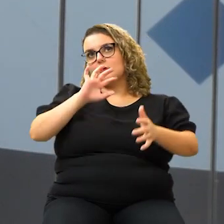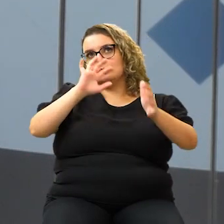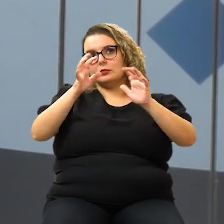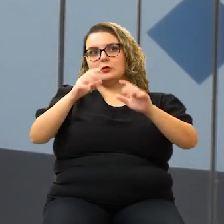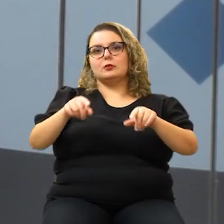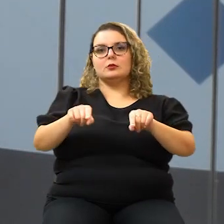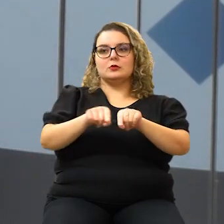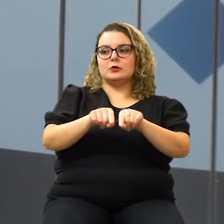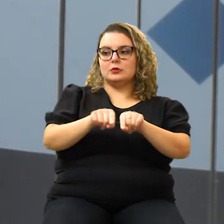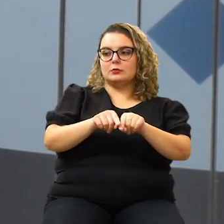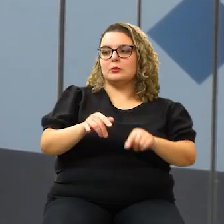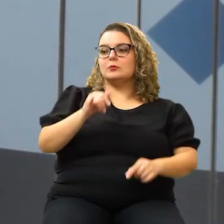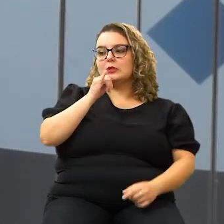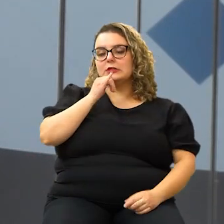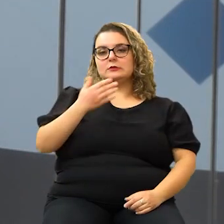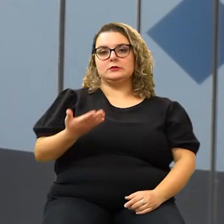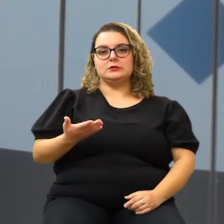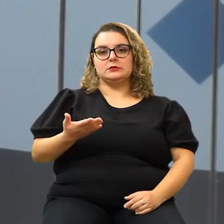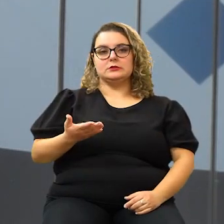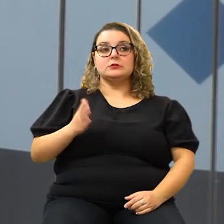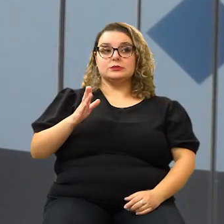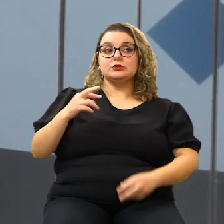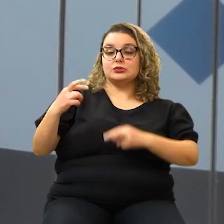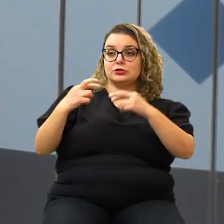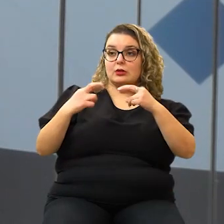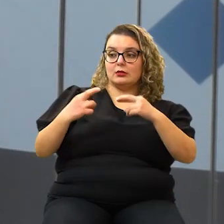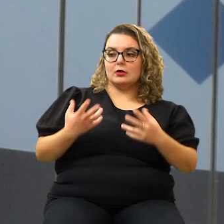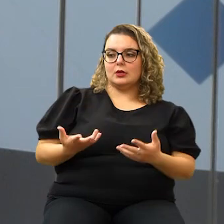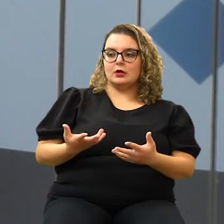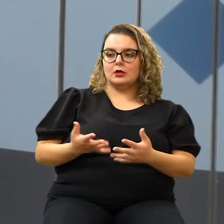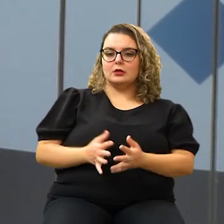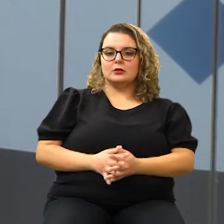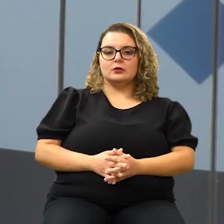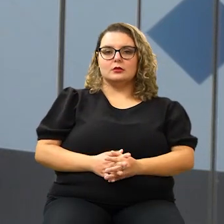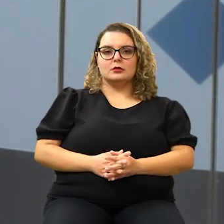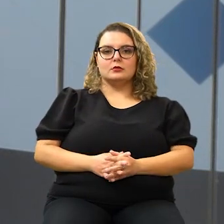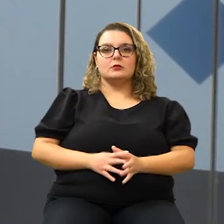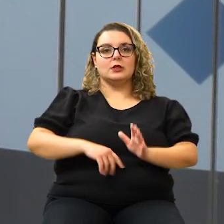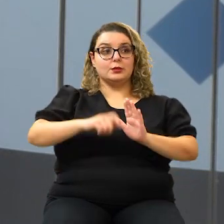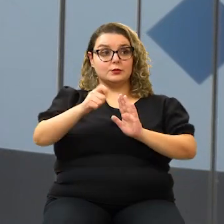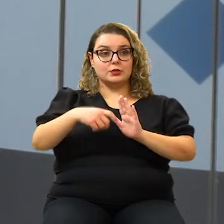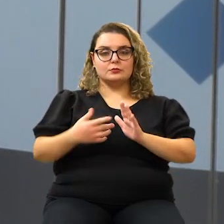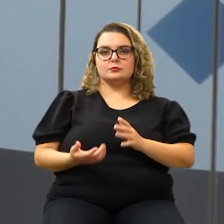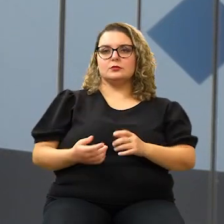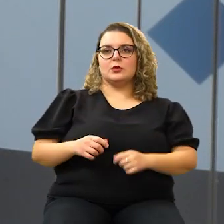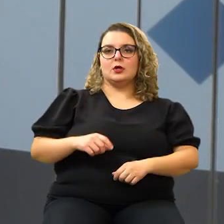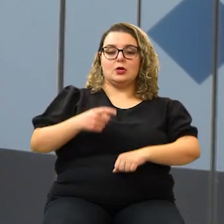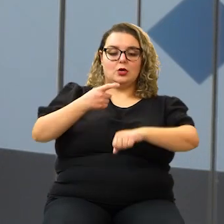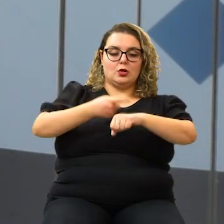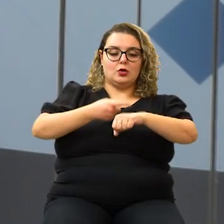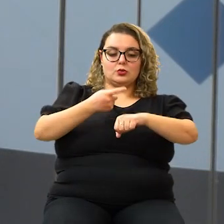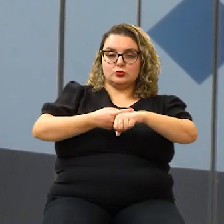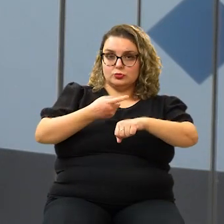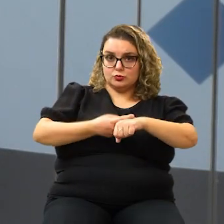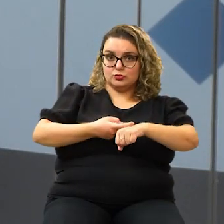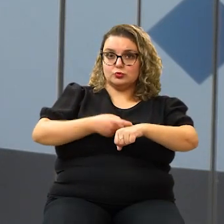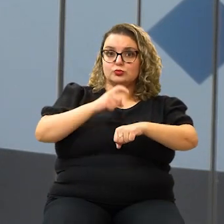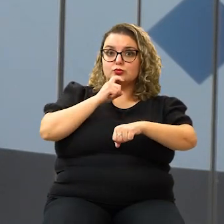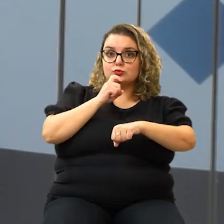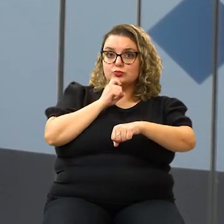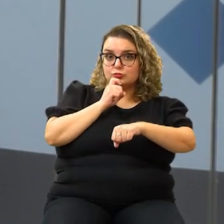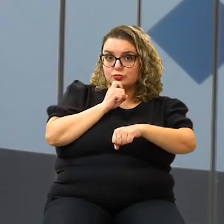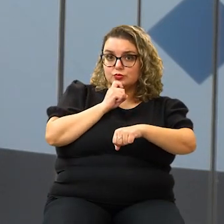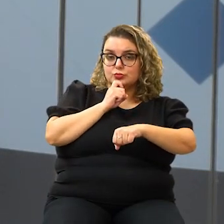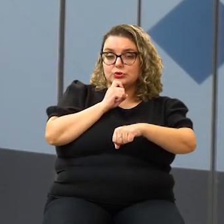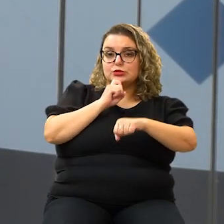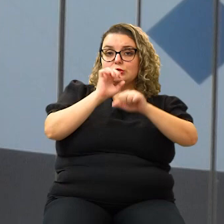climática quanto outros, por exemplo, que a gente já também vem verificando, vem sendo registrado o derretimento das calotas polares, o aumento